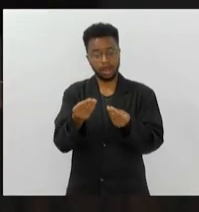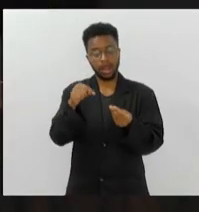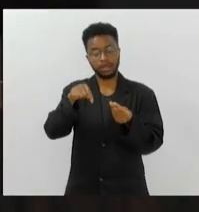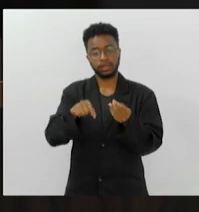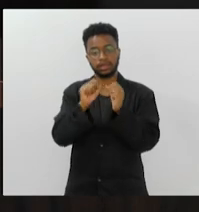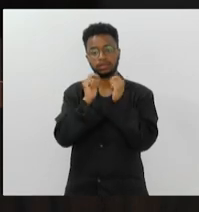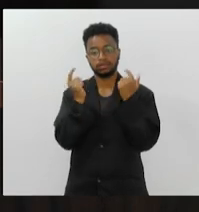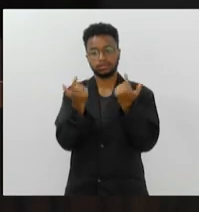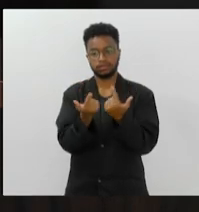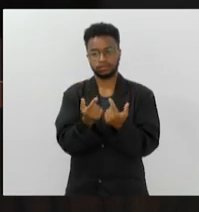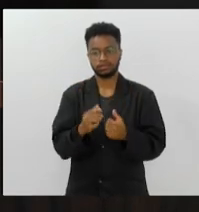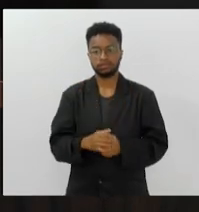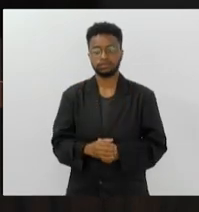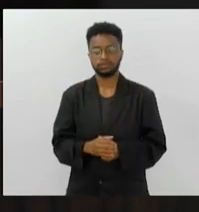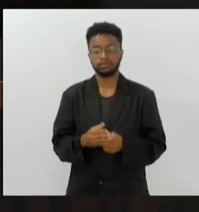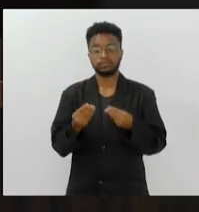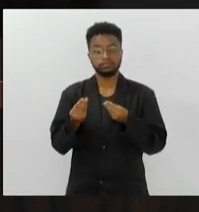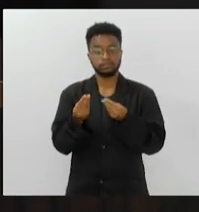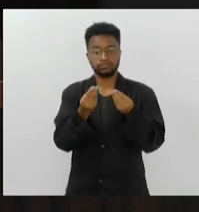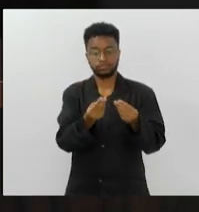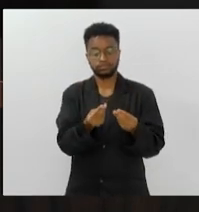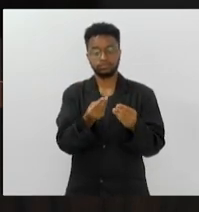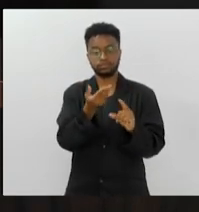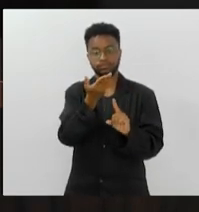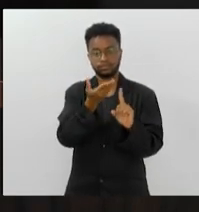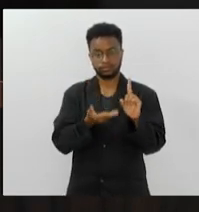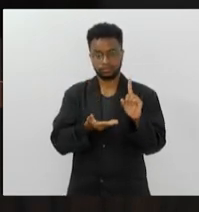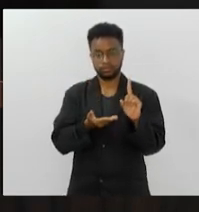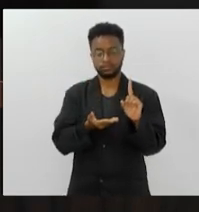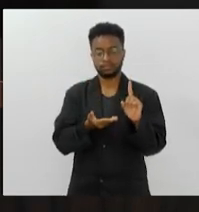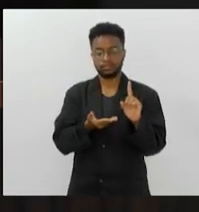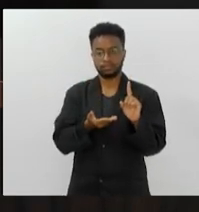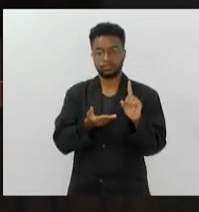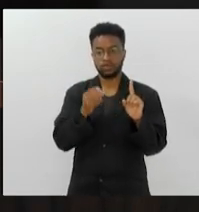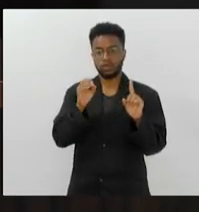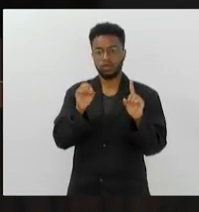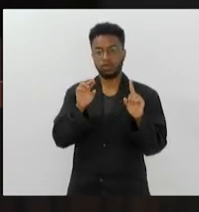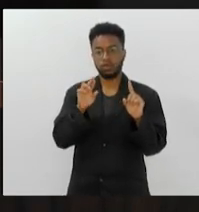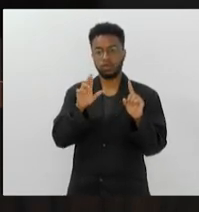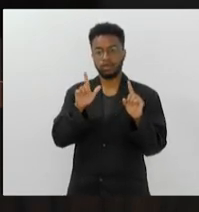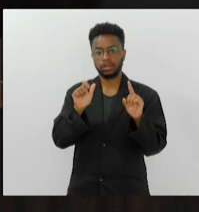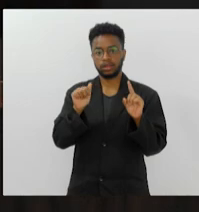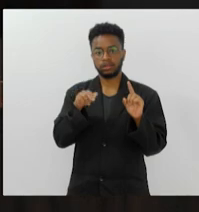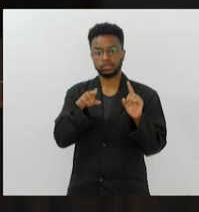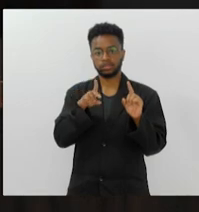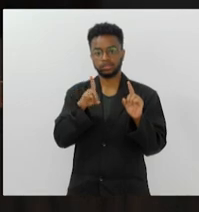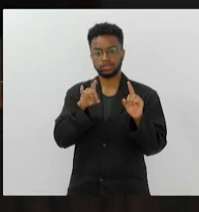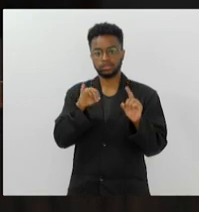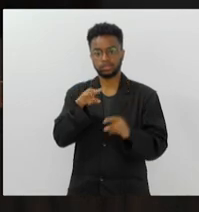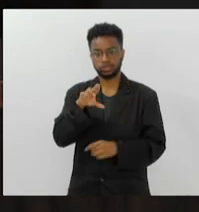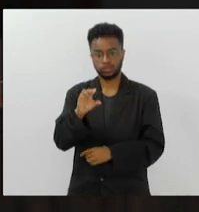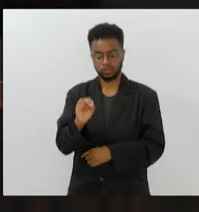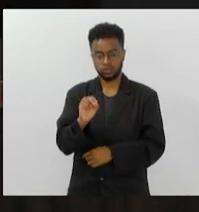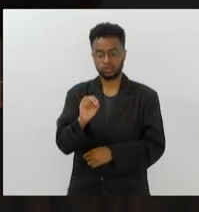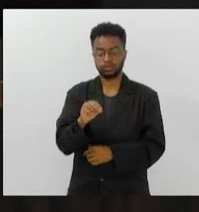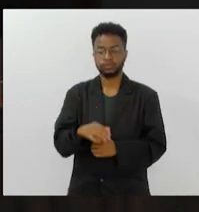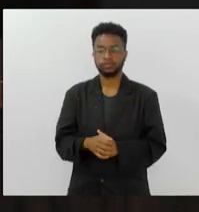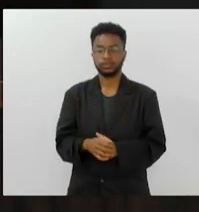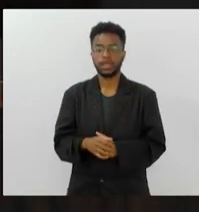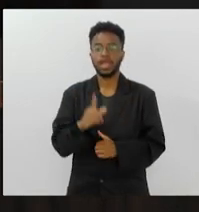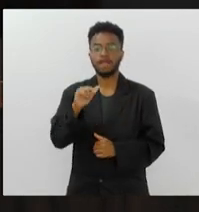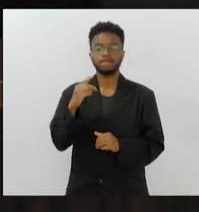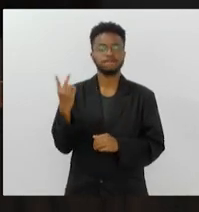Legislativa, ao nosso agraciado, que é o senhor Orlandino dos Santos, um reconhecimento